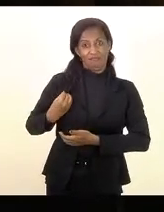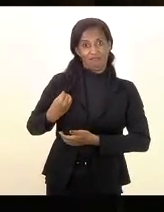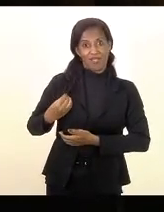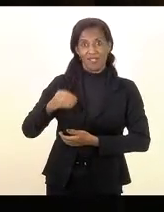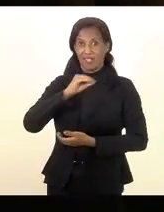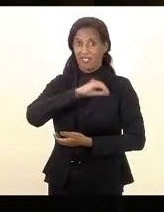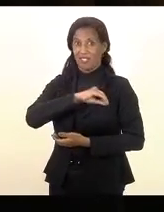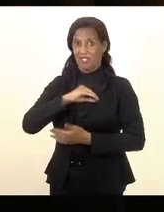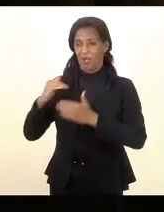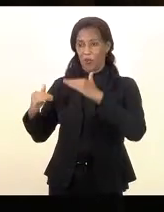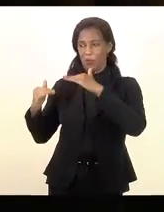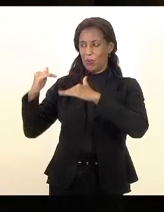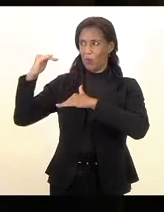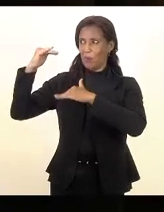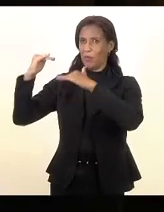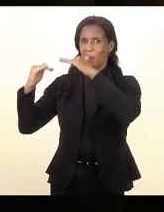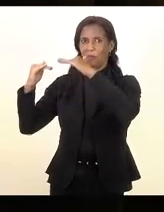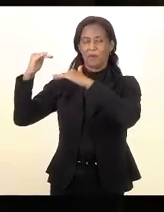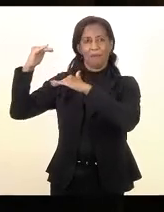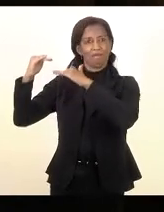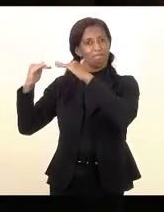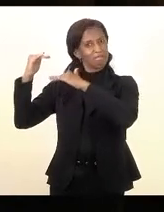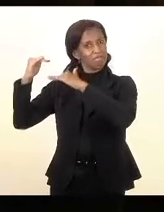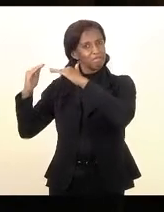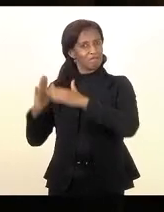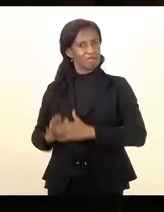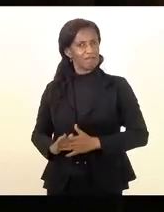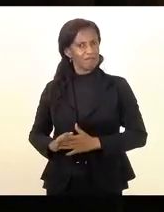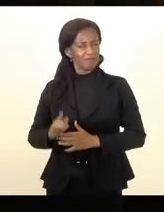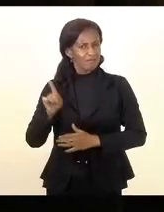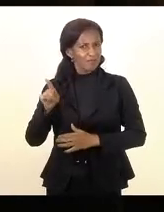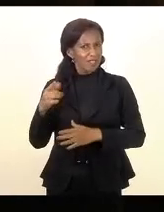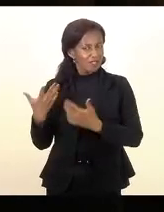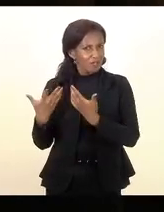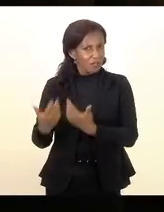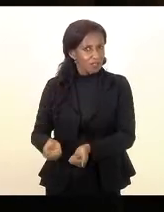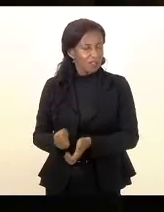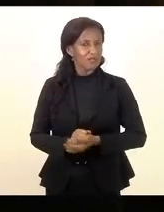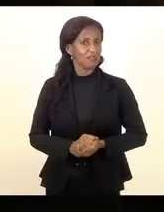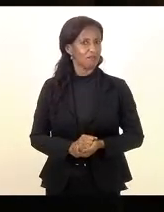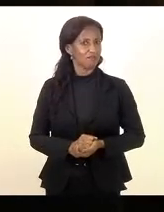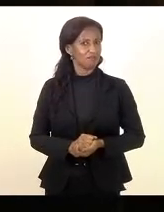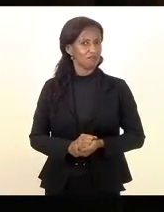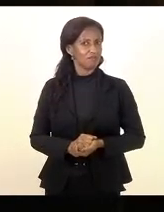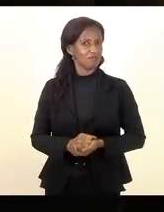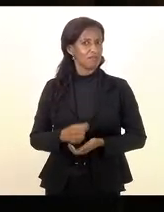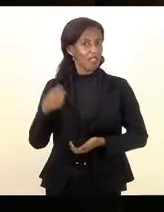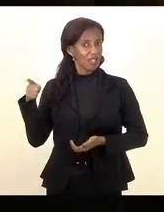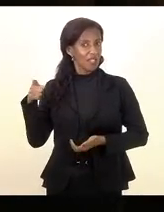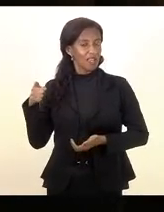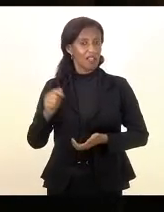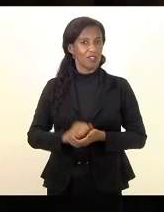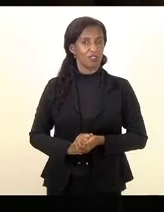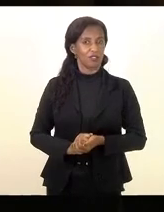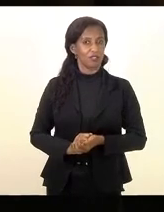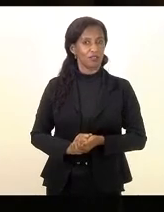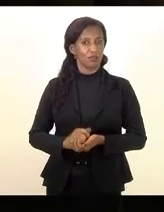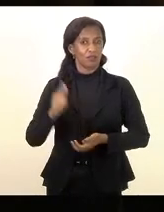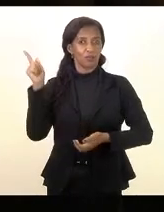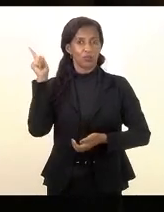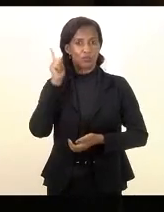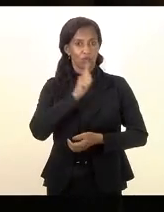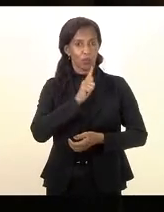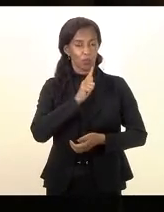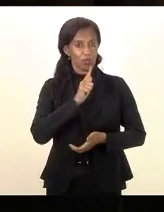das elites fluminenses enfim será que elas vão será que elas vão tomar deles grande parte desses